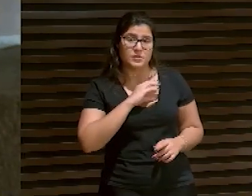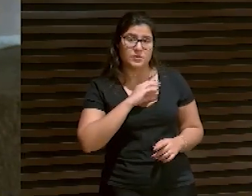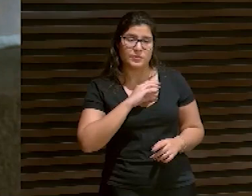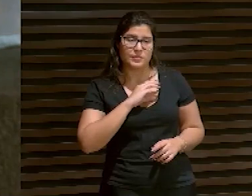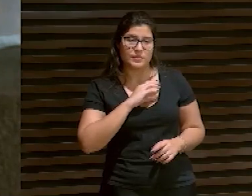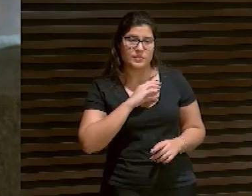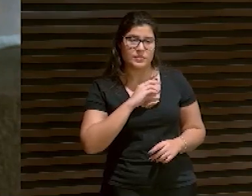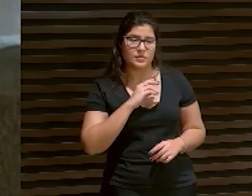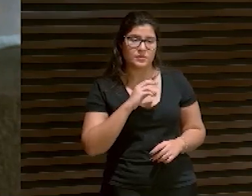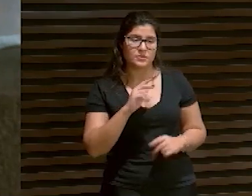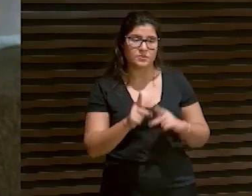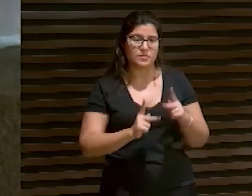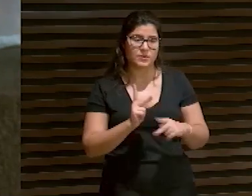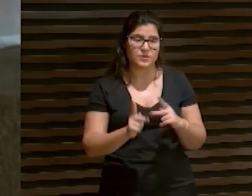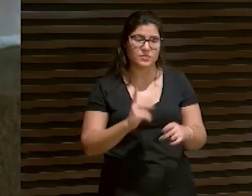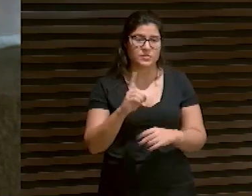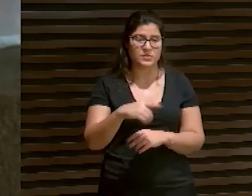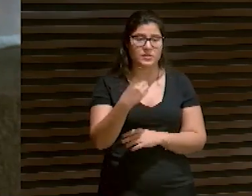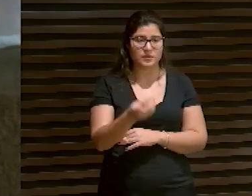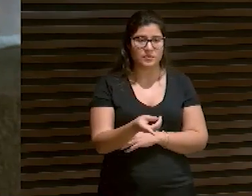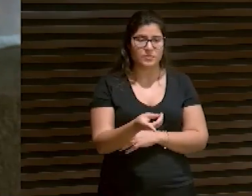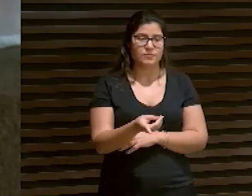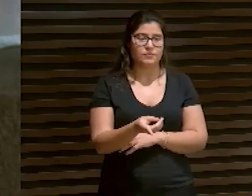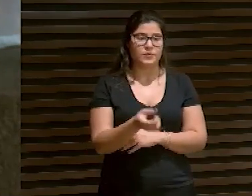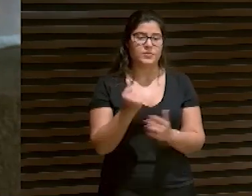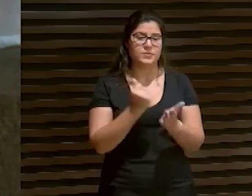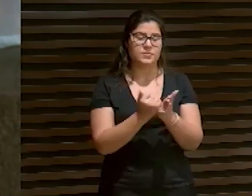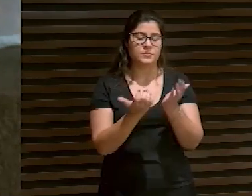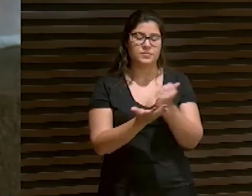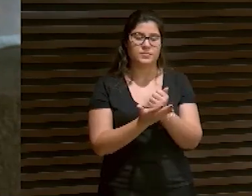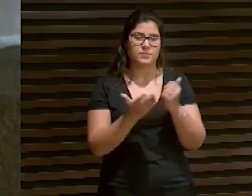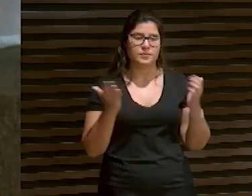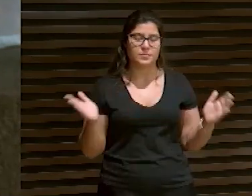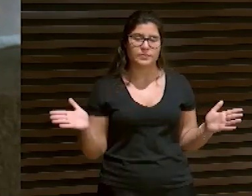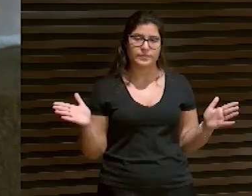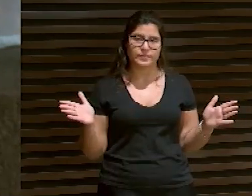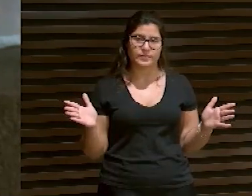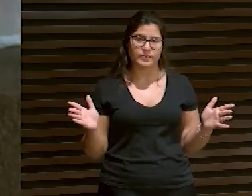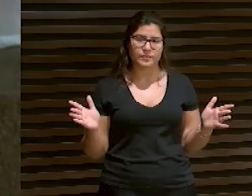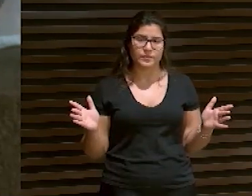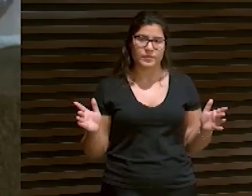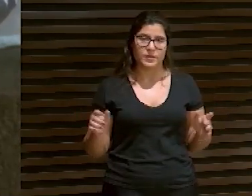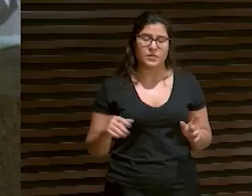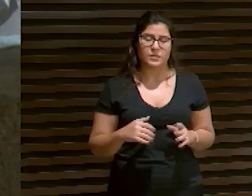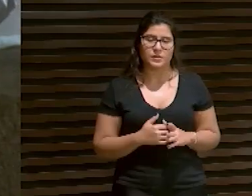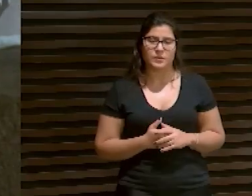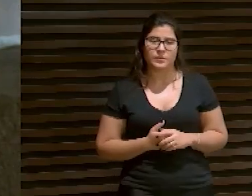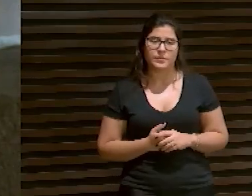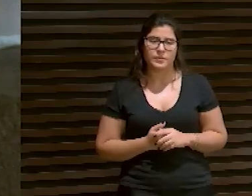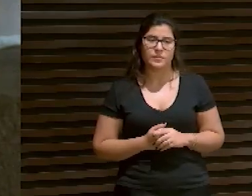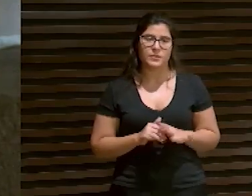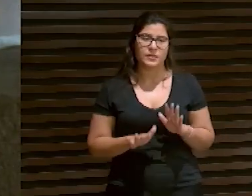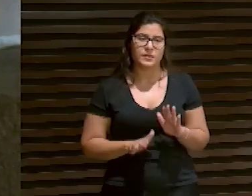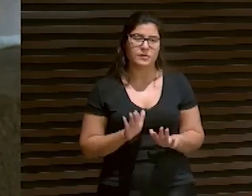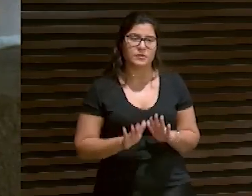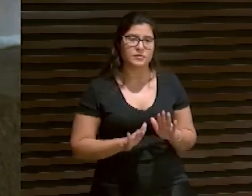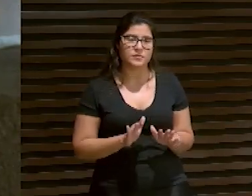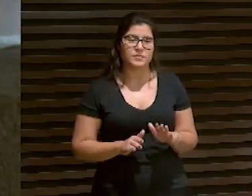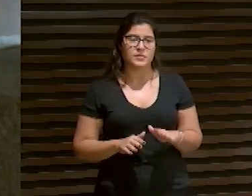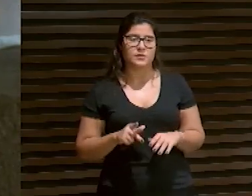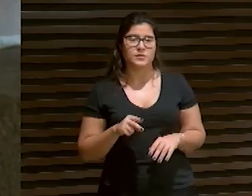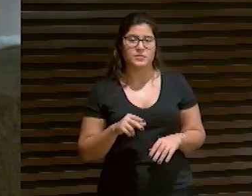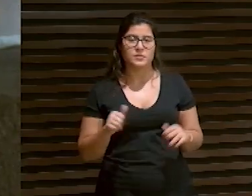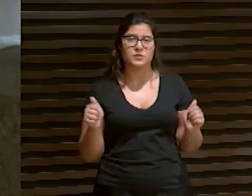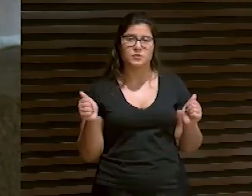depois o crucificaria. Ele teve compaixão daqueles que talvez caminharam com ele no deserto quando ele distribuiu